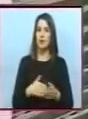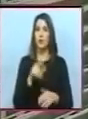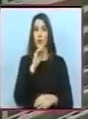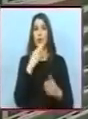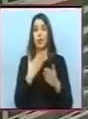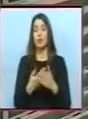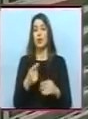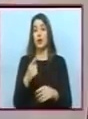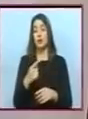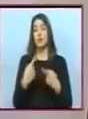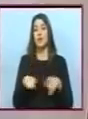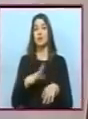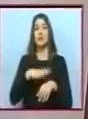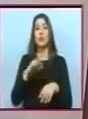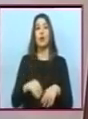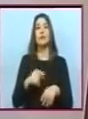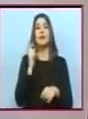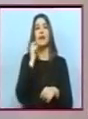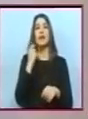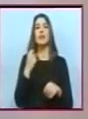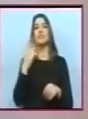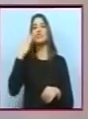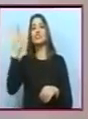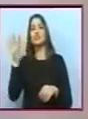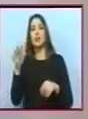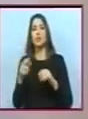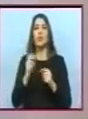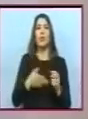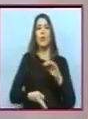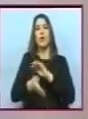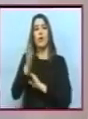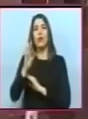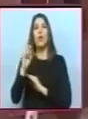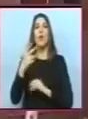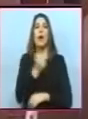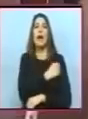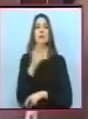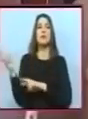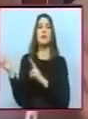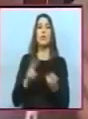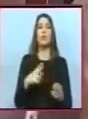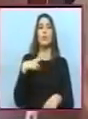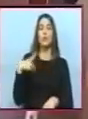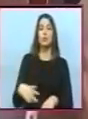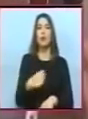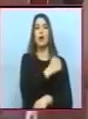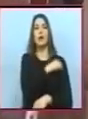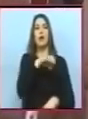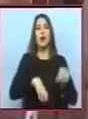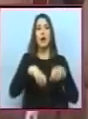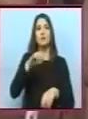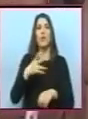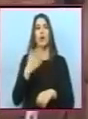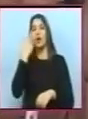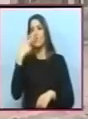por exemplo, no caso dos expatriados ou reformados estrangeiros que tenham transferido para Portugal a residência e património ou rendimento de